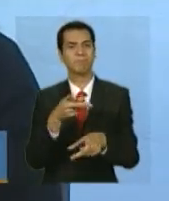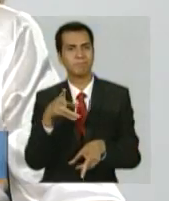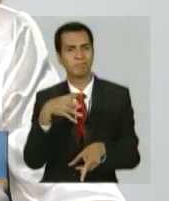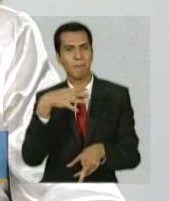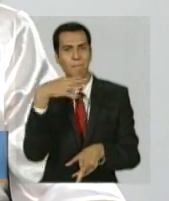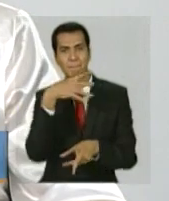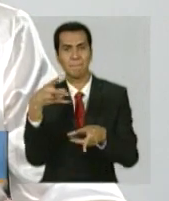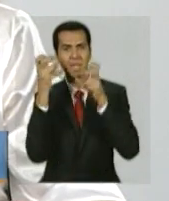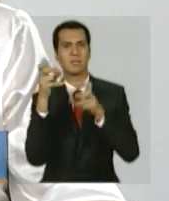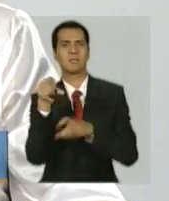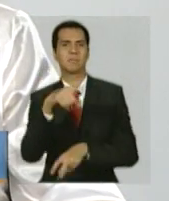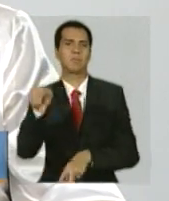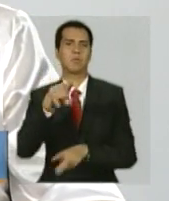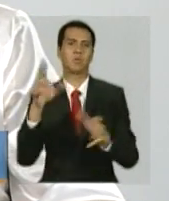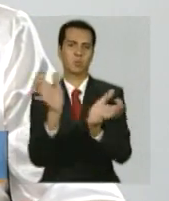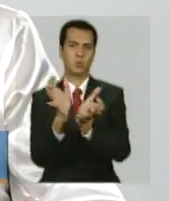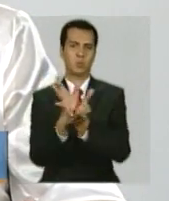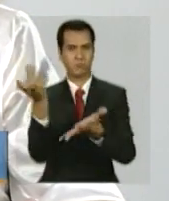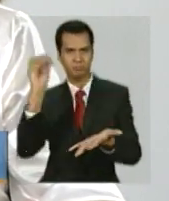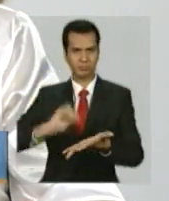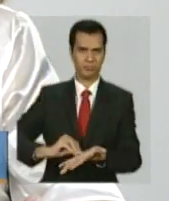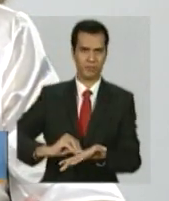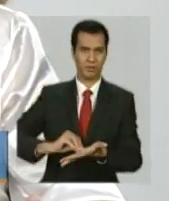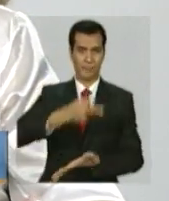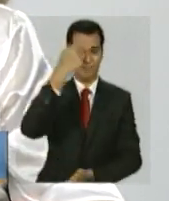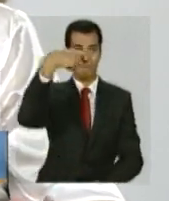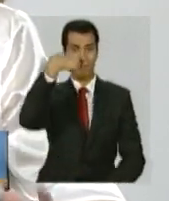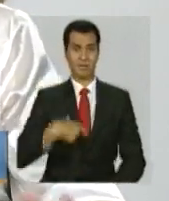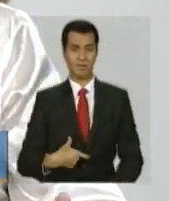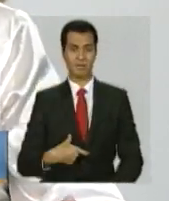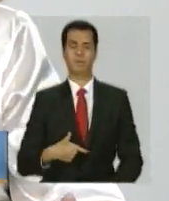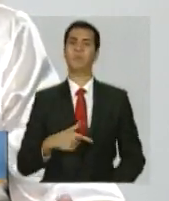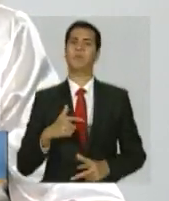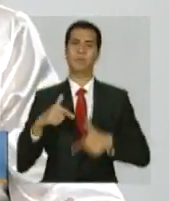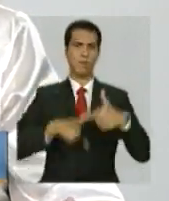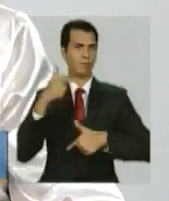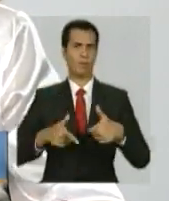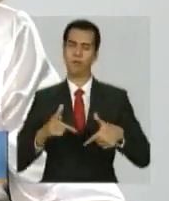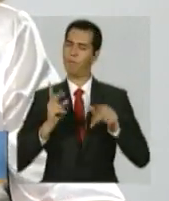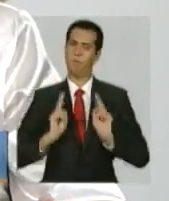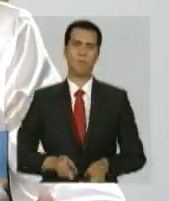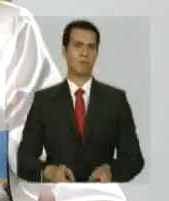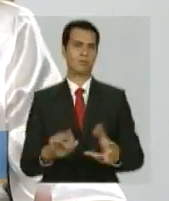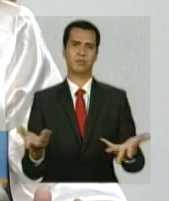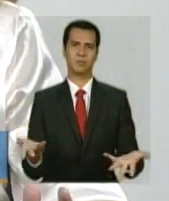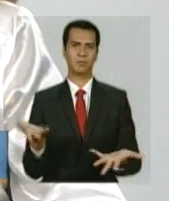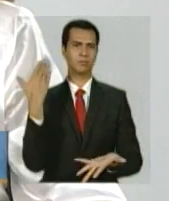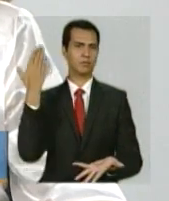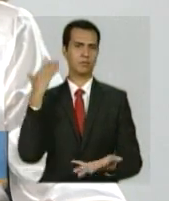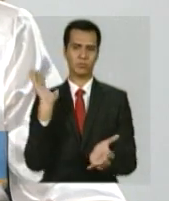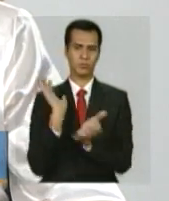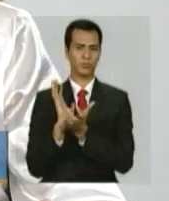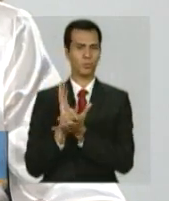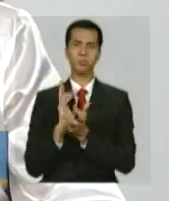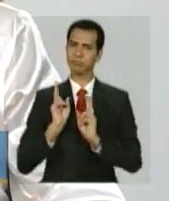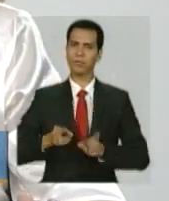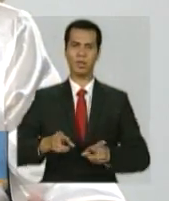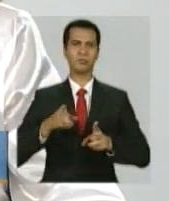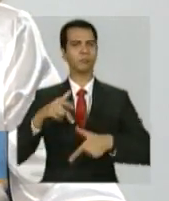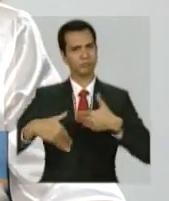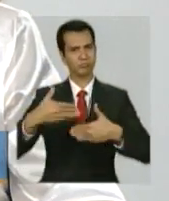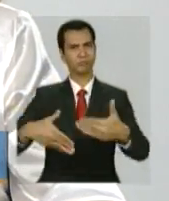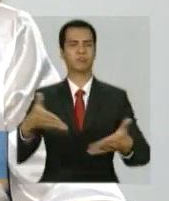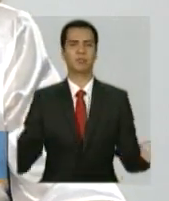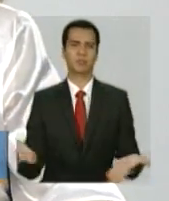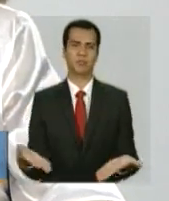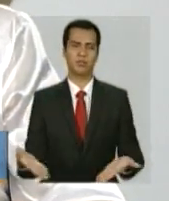volto a dizer, o entrevistador é o mesmo, o entrevistador é o nosso grande agente, o nosso, junto com o gestor municipal e com